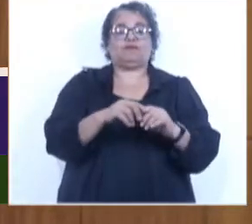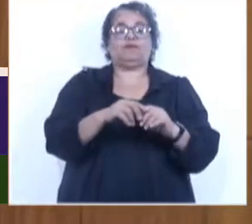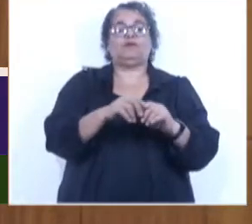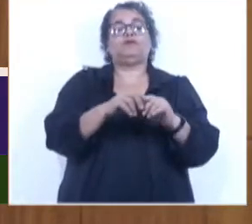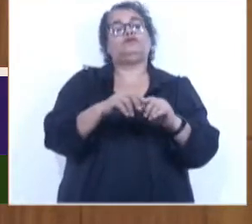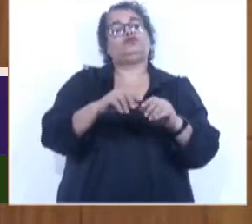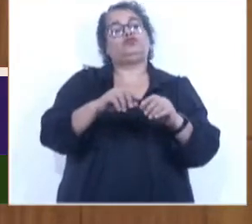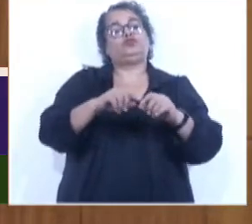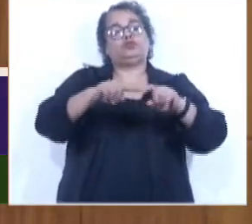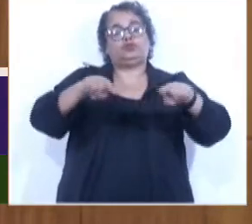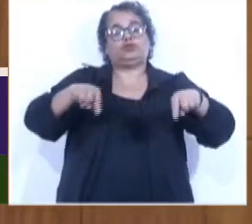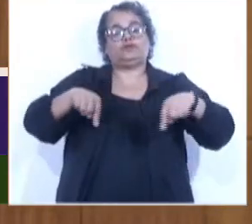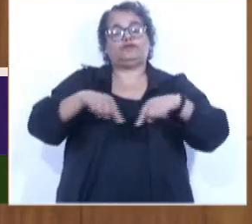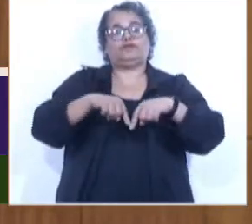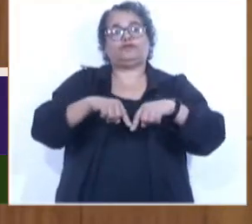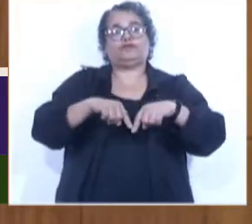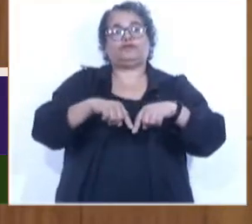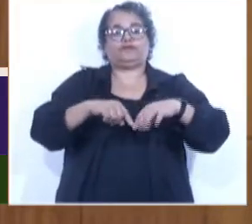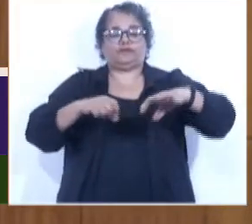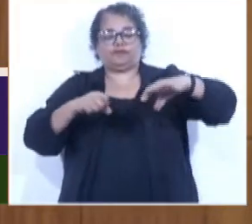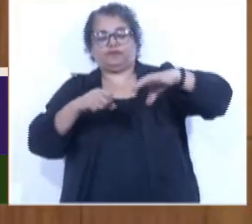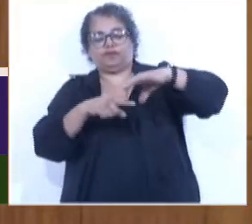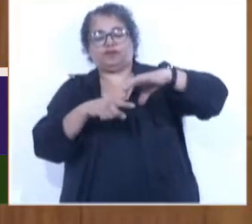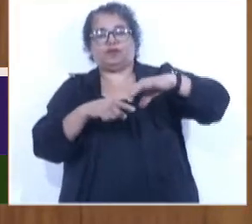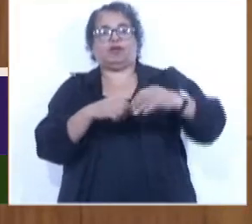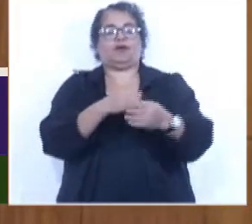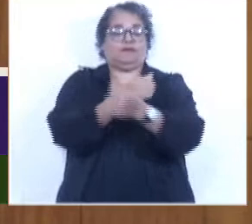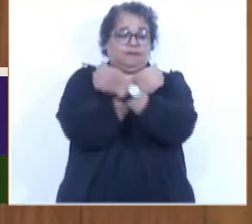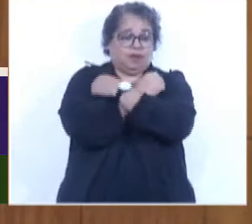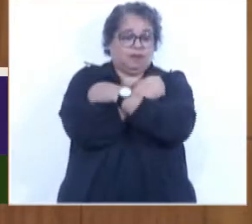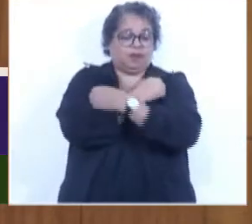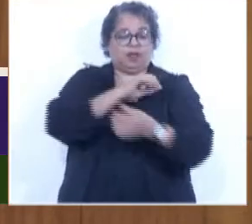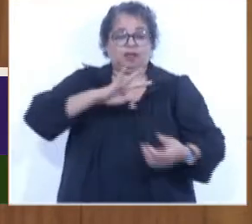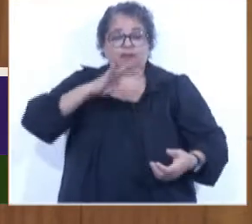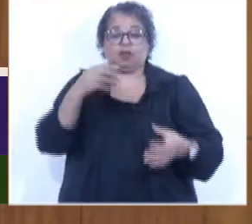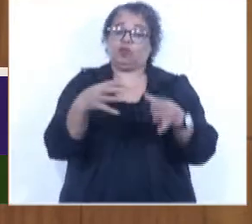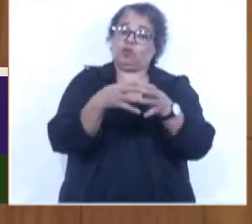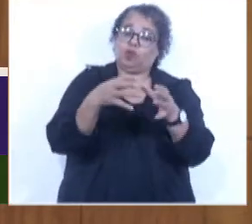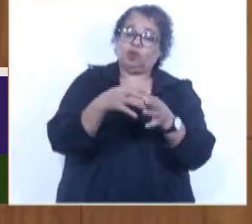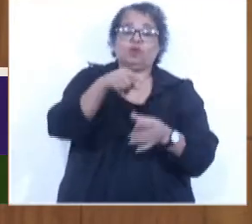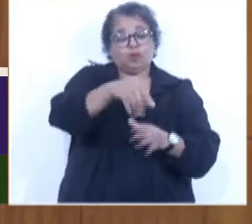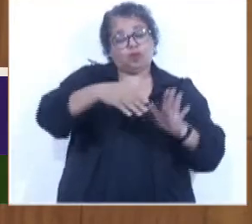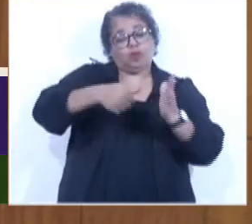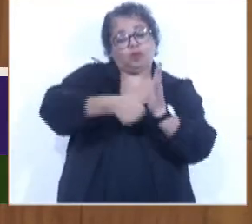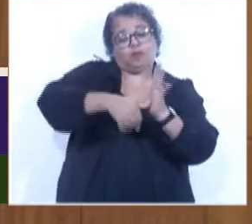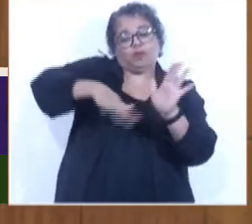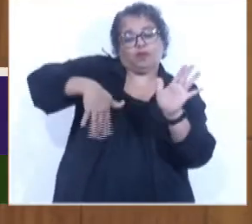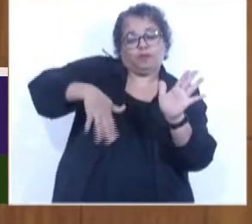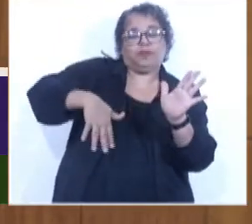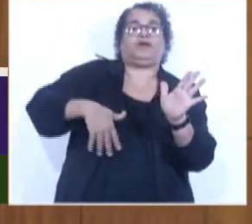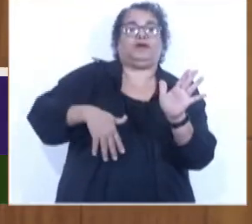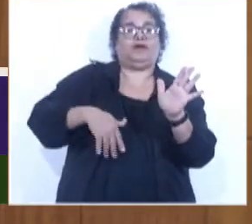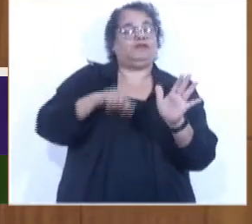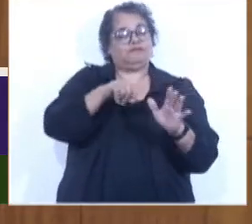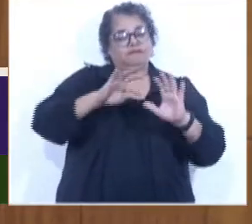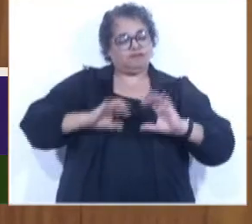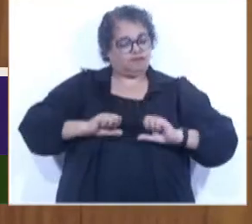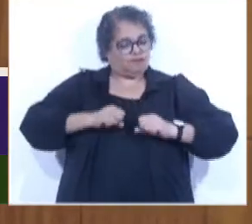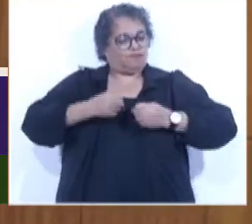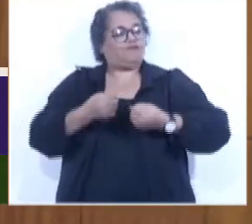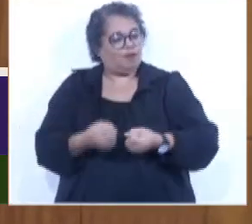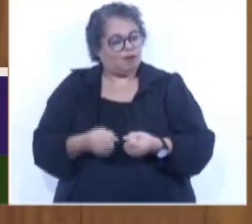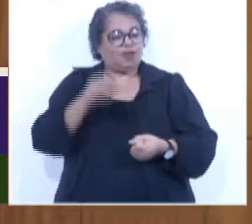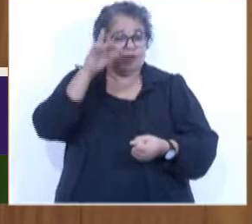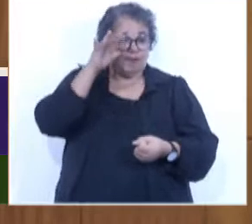com Dell abraço Theo abraço pro Sassá abraço toda como são técnicos do futsal do praia Os meninos estão trabalhando muito eu acompanho